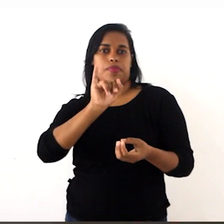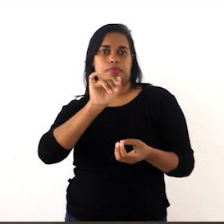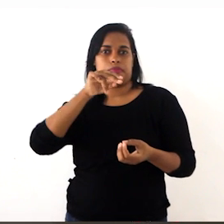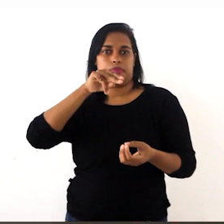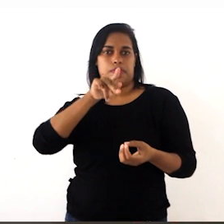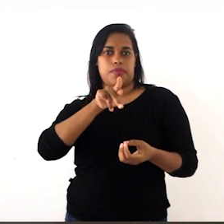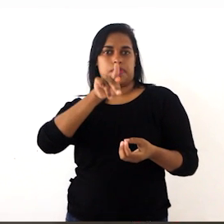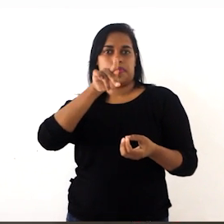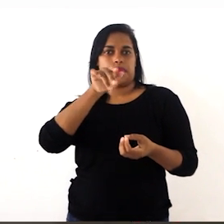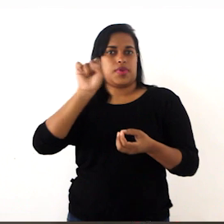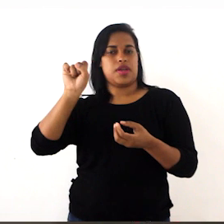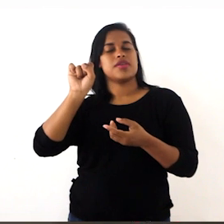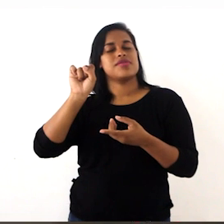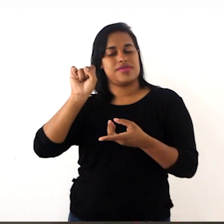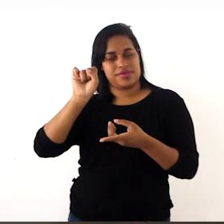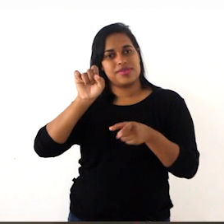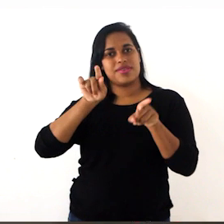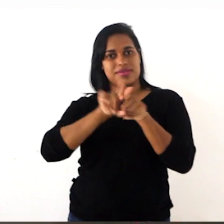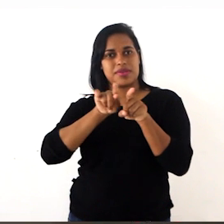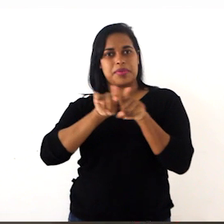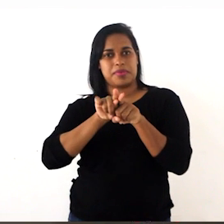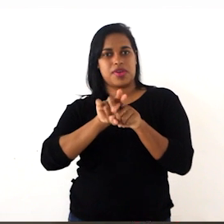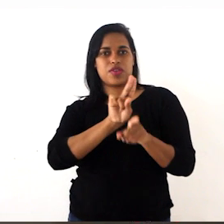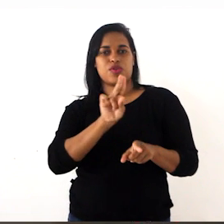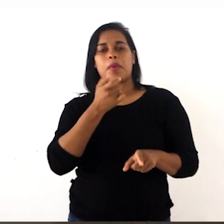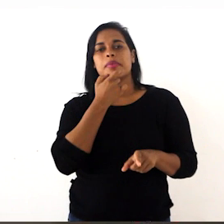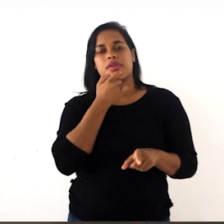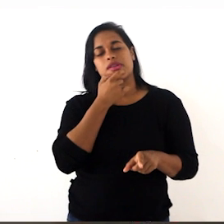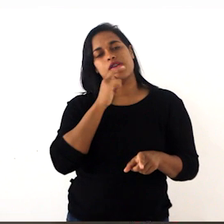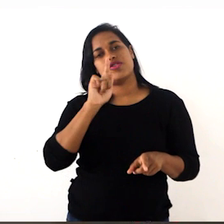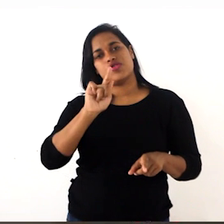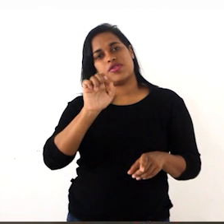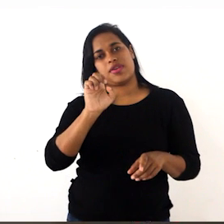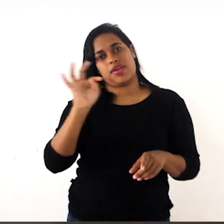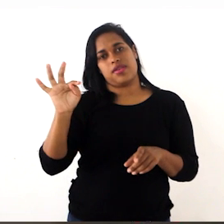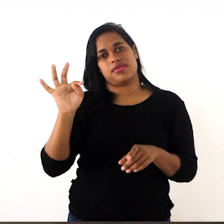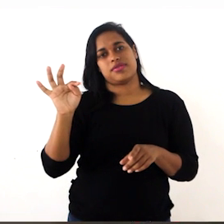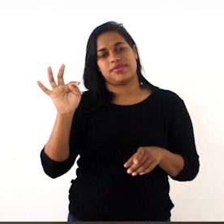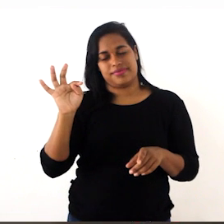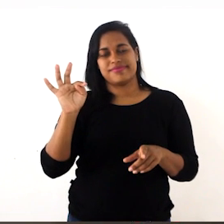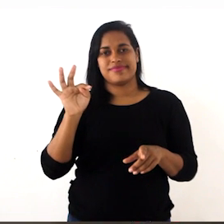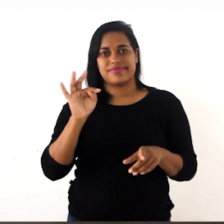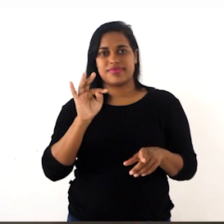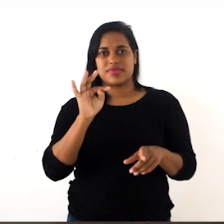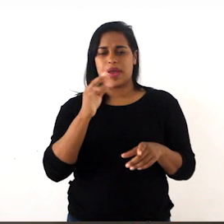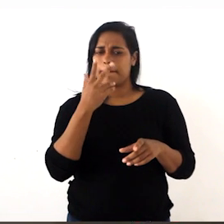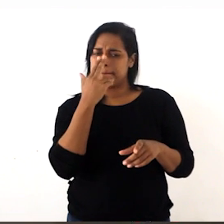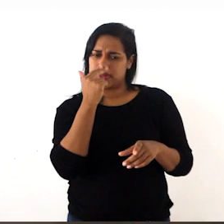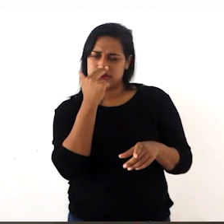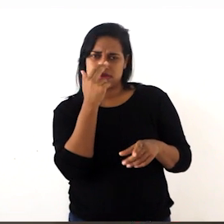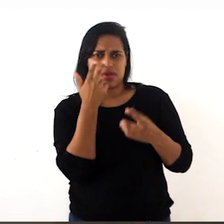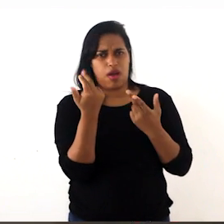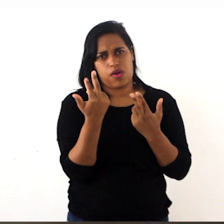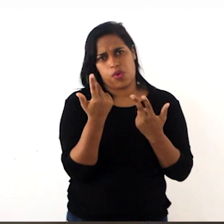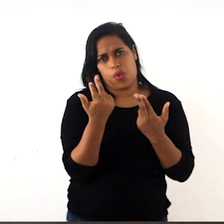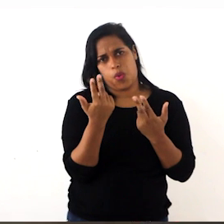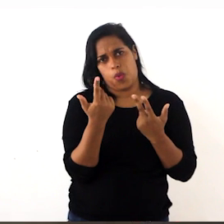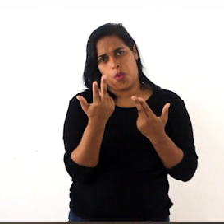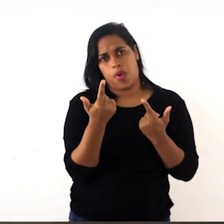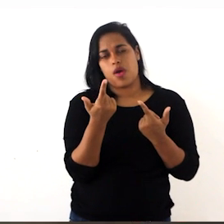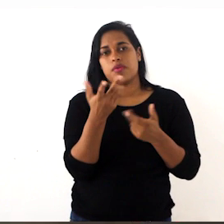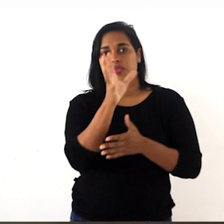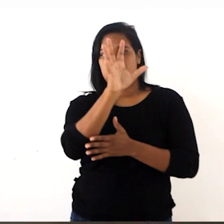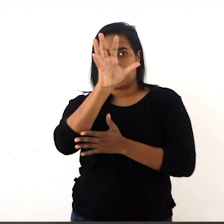Então, que é chamada de get. Então, vamos utilizar o método get. Ele é muito parecido com o método post, então